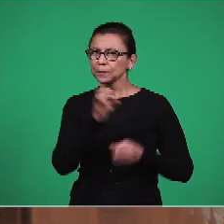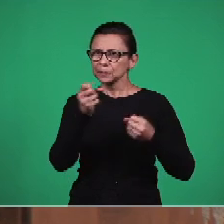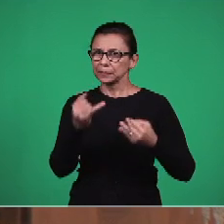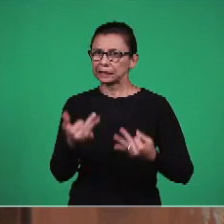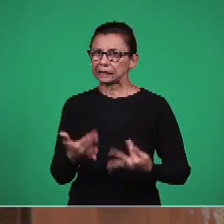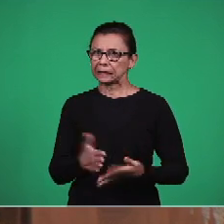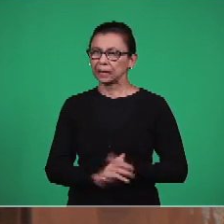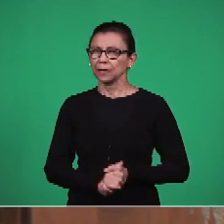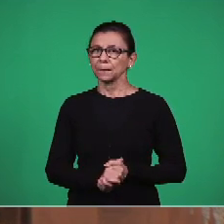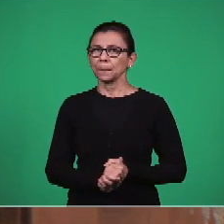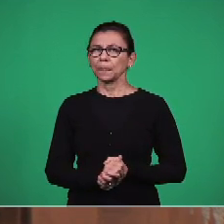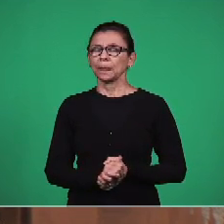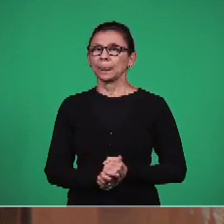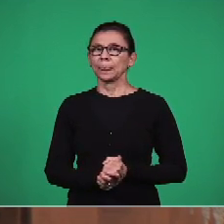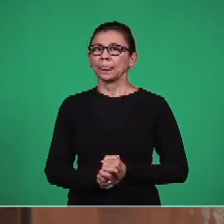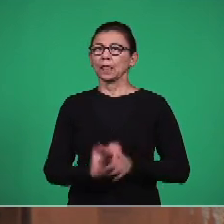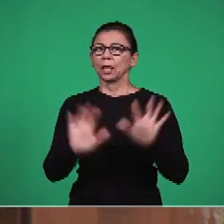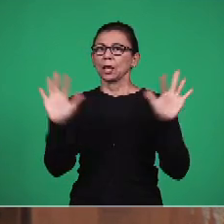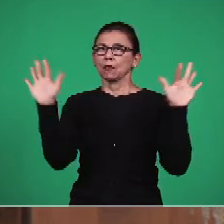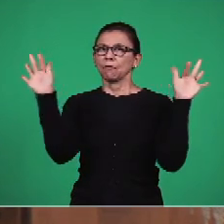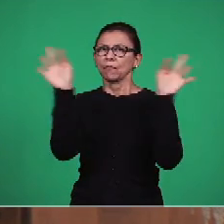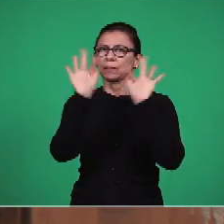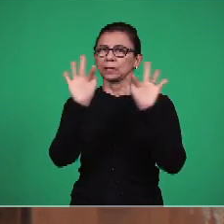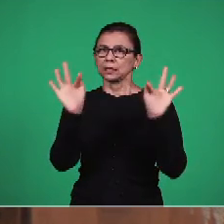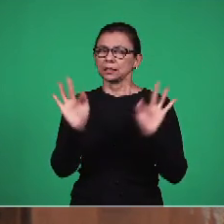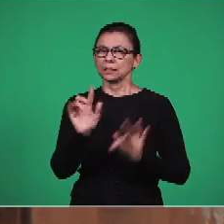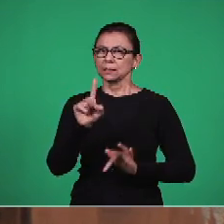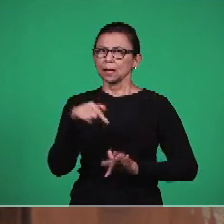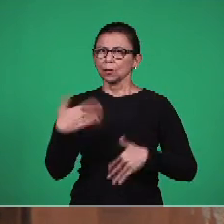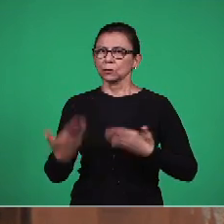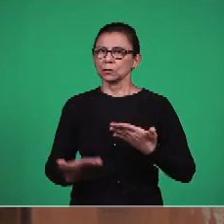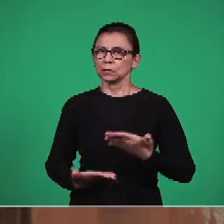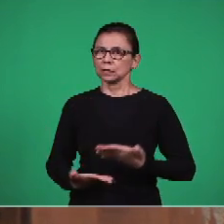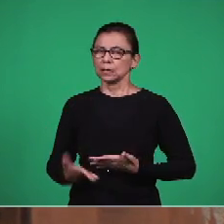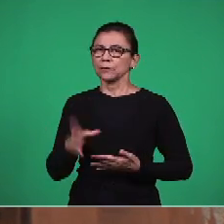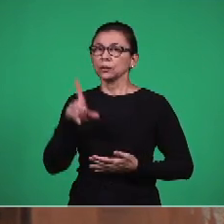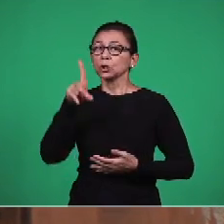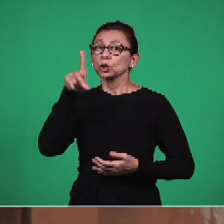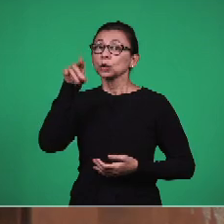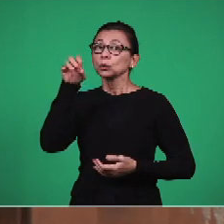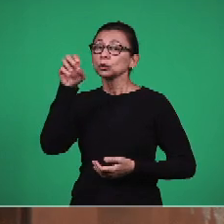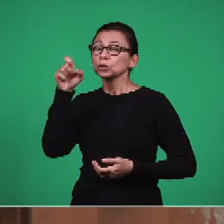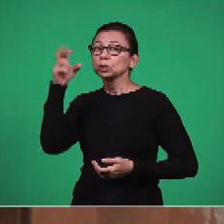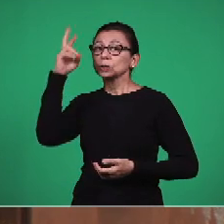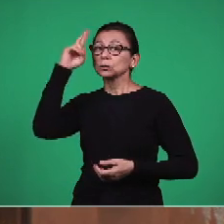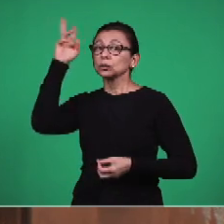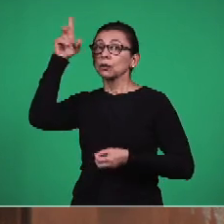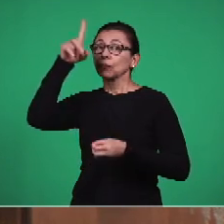aqueles servos, os quais, quando vier o Senhor, achar vigiando.